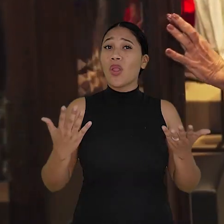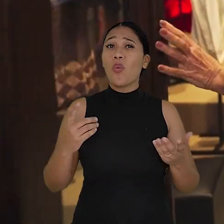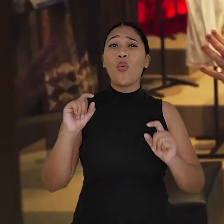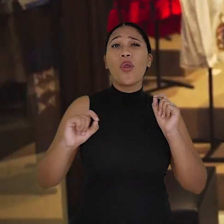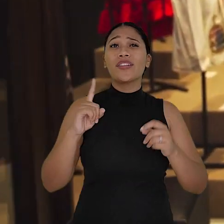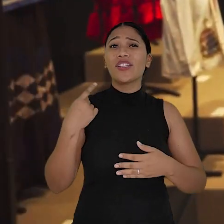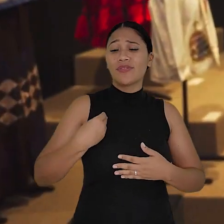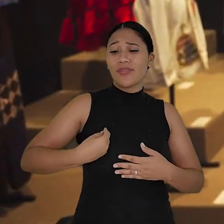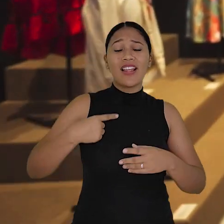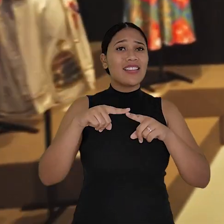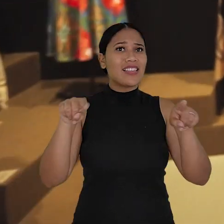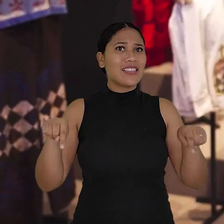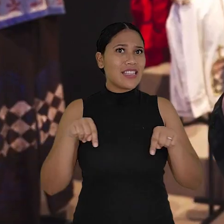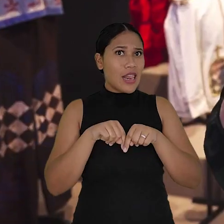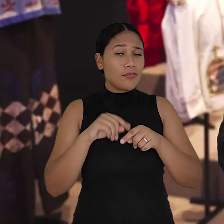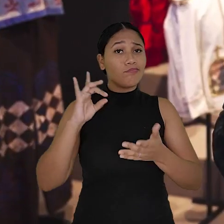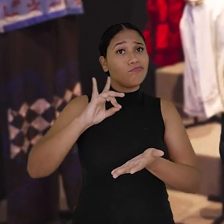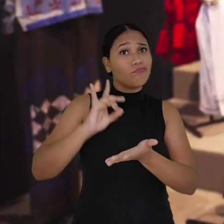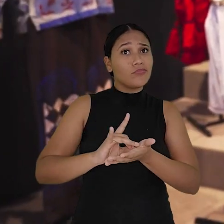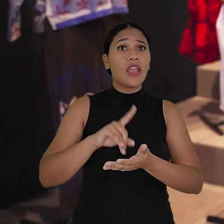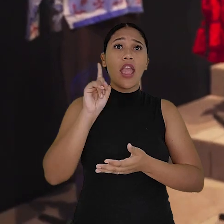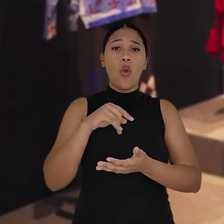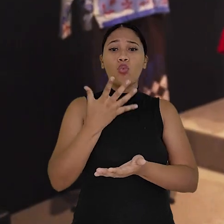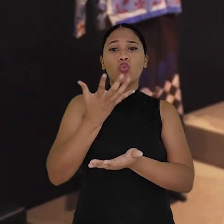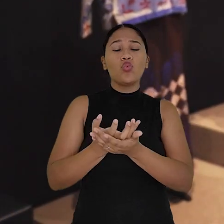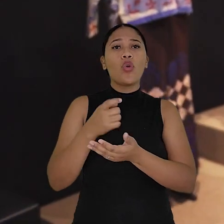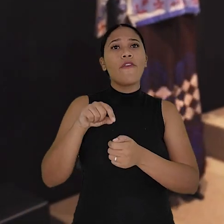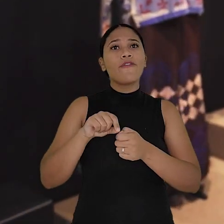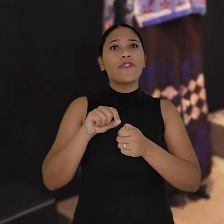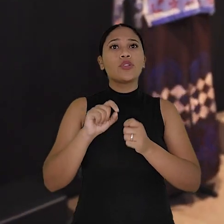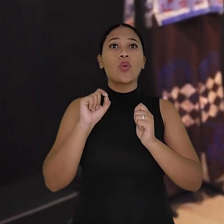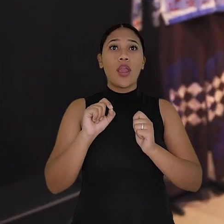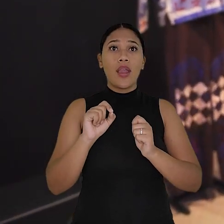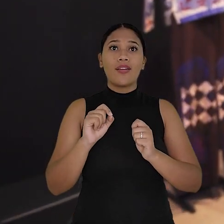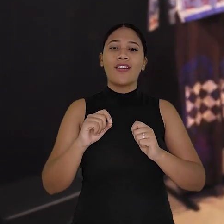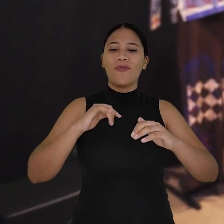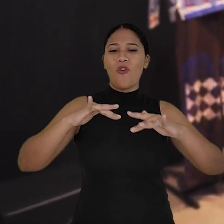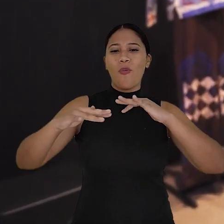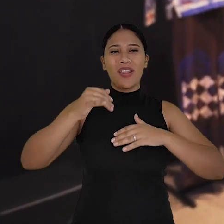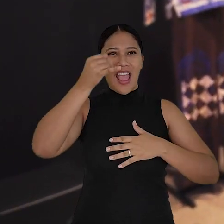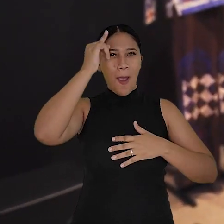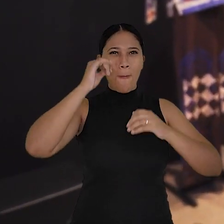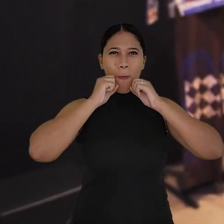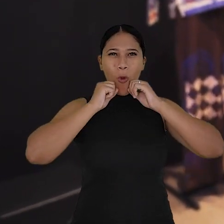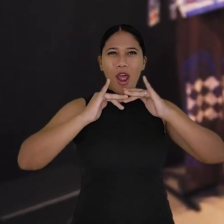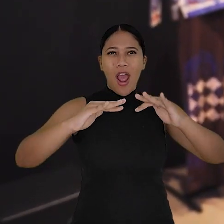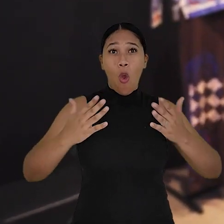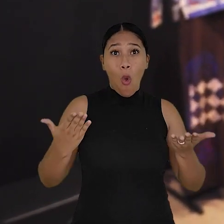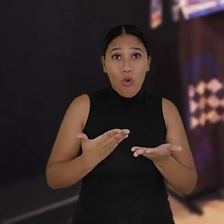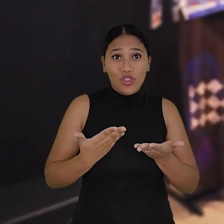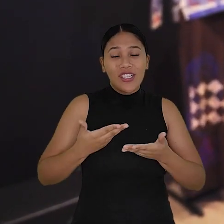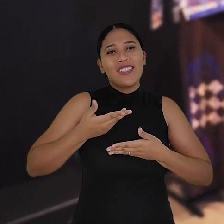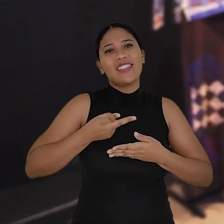Então, o que a gente fez nessa sala? Na verdade, é um núcleo que eu chamei de Armorial Hoje e Sempre. Então, o que a